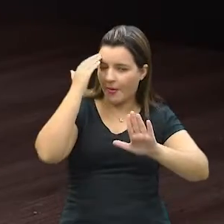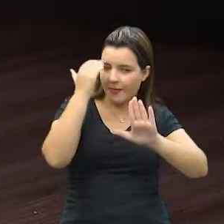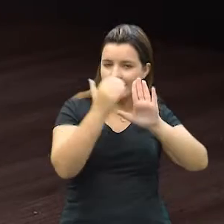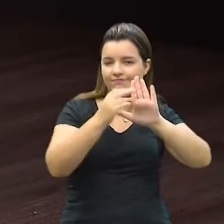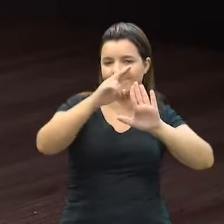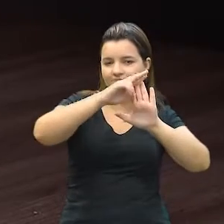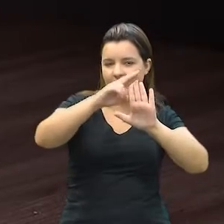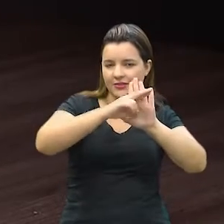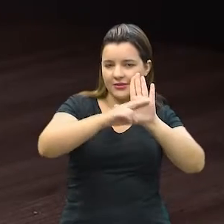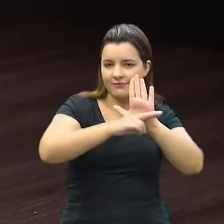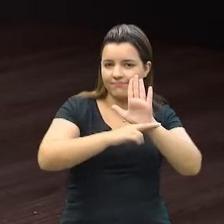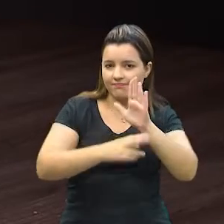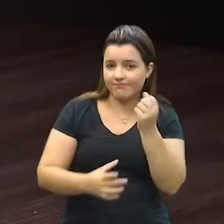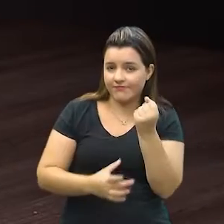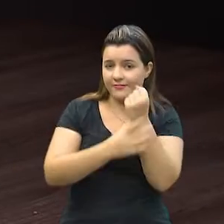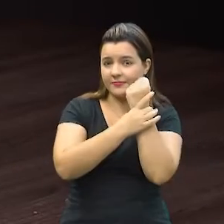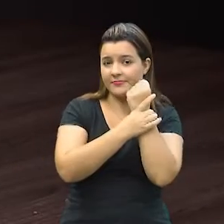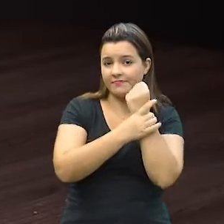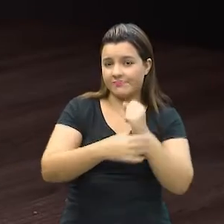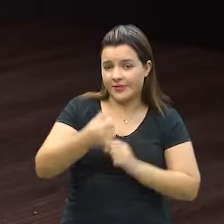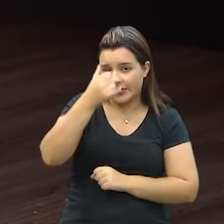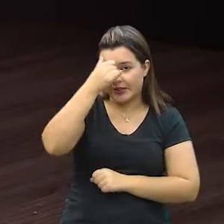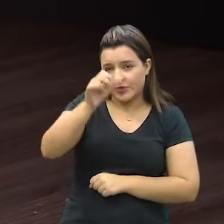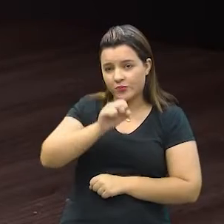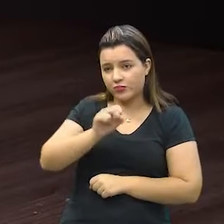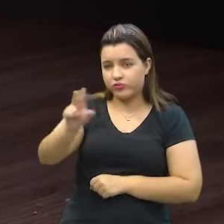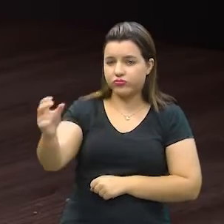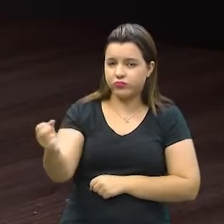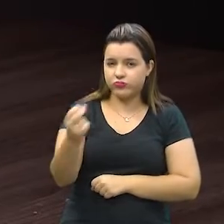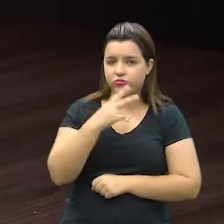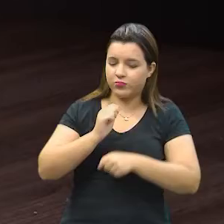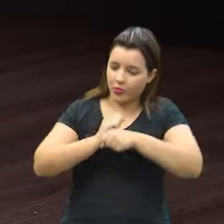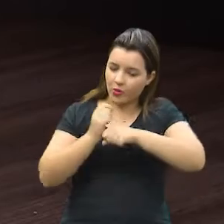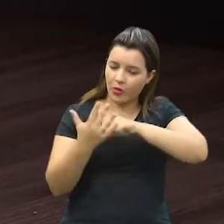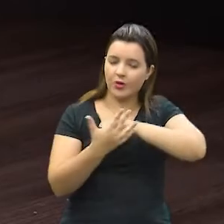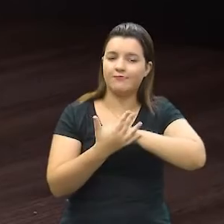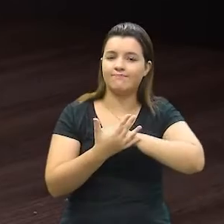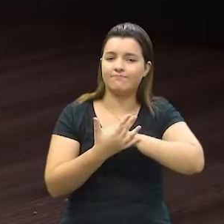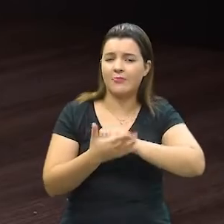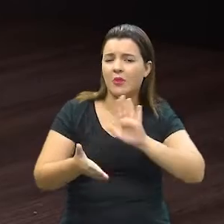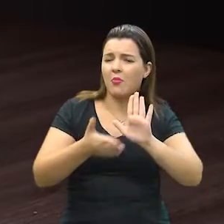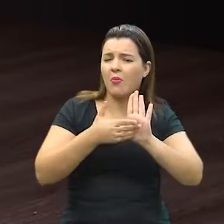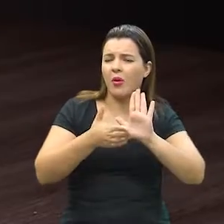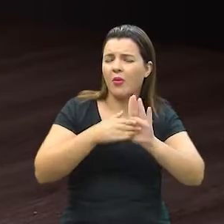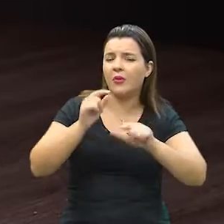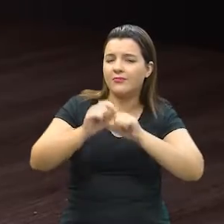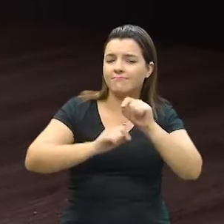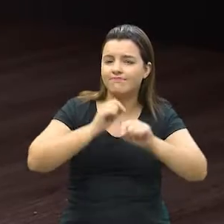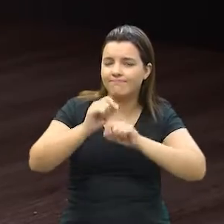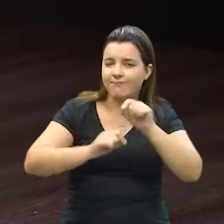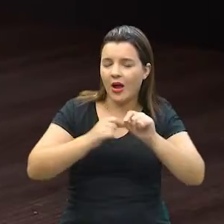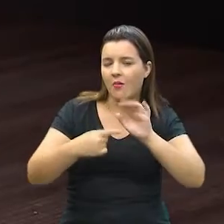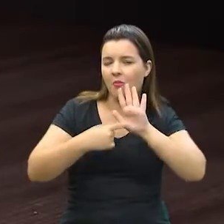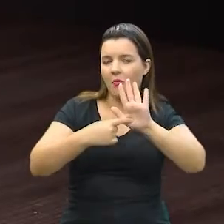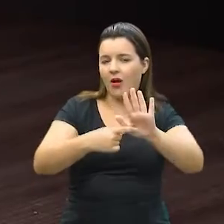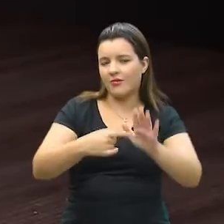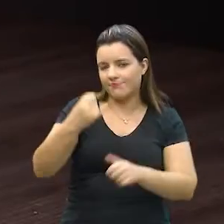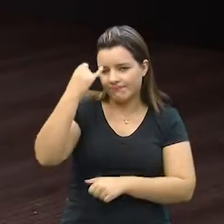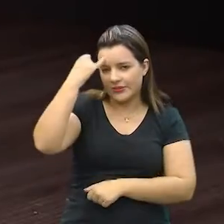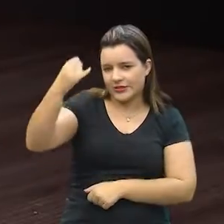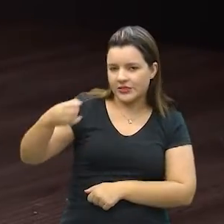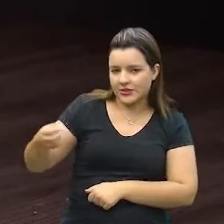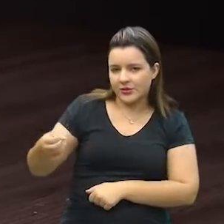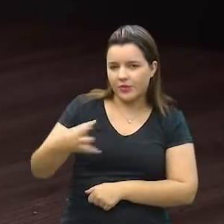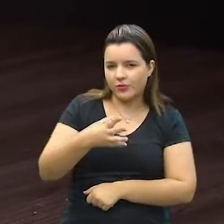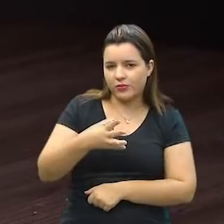de segurança para evitar a transmissão do novo coronavírus. A nossa proposta aqui é trazer ideias,